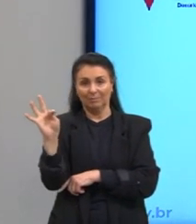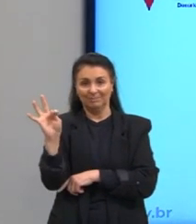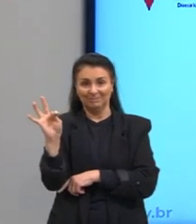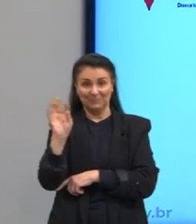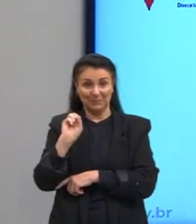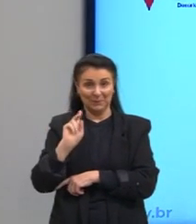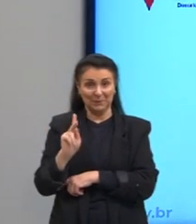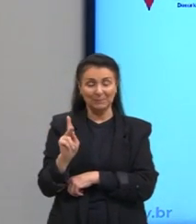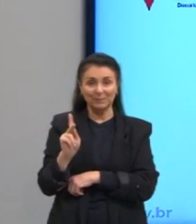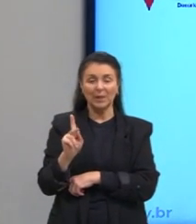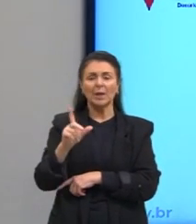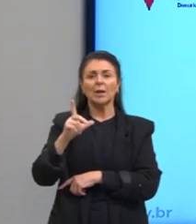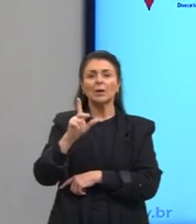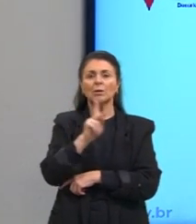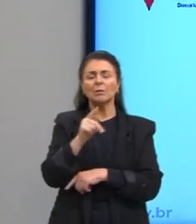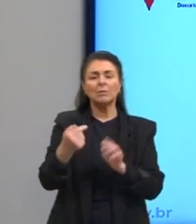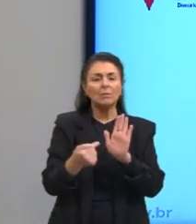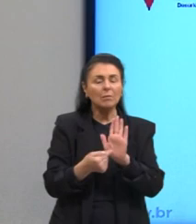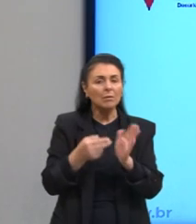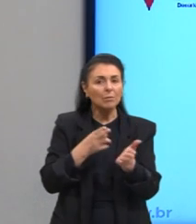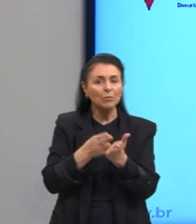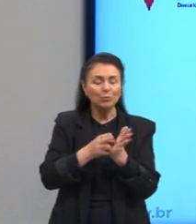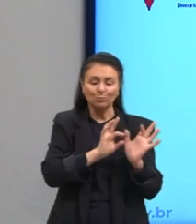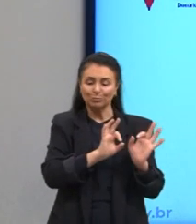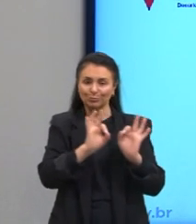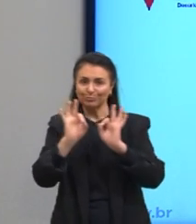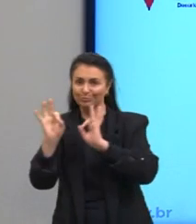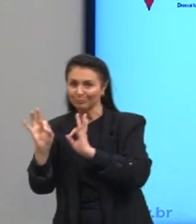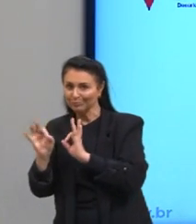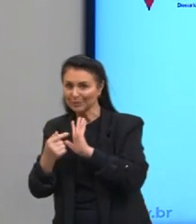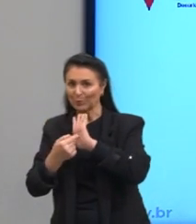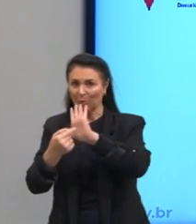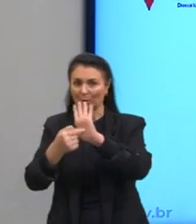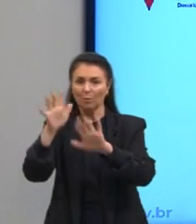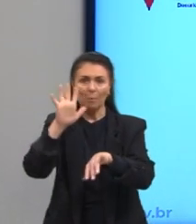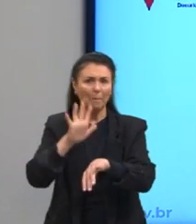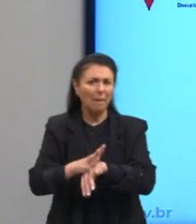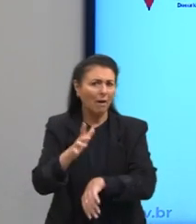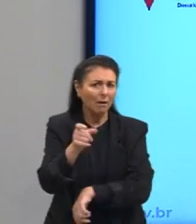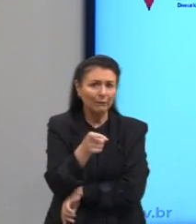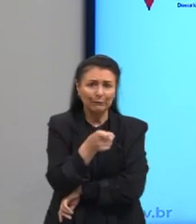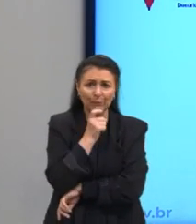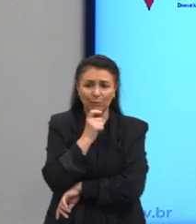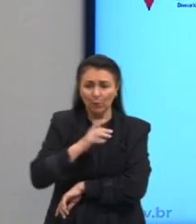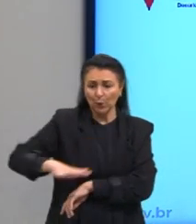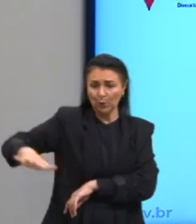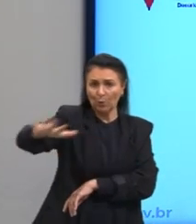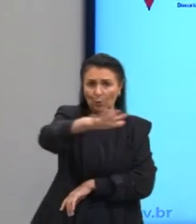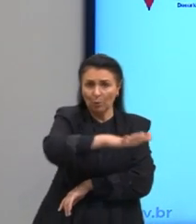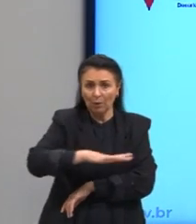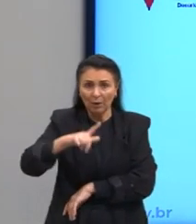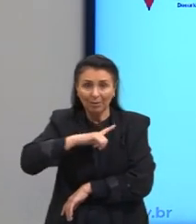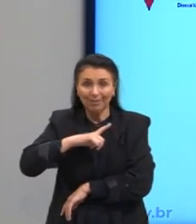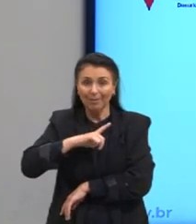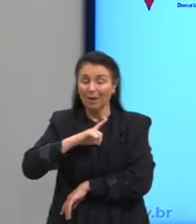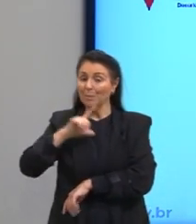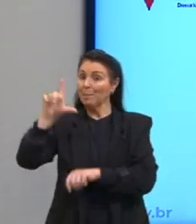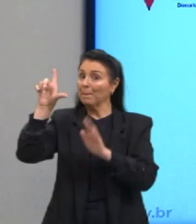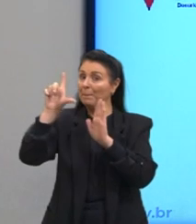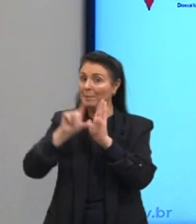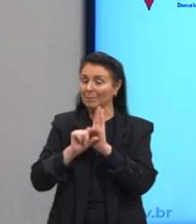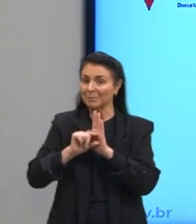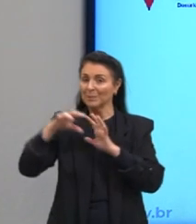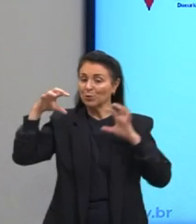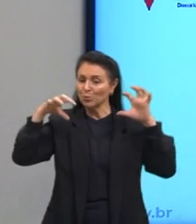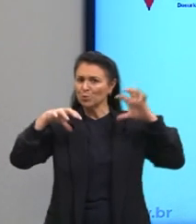então ó e ali eu trouxe continua né mostrando para vocês então quanto mais frio né Aí vai ter menos chuva então